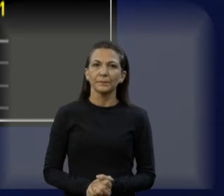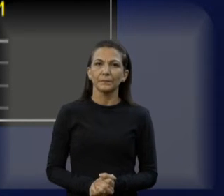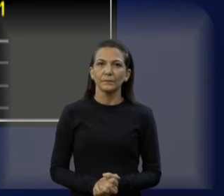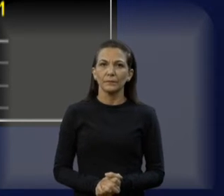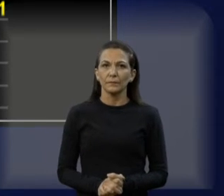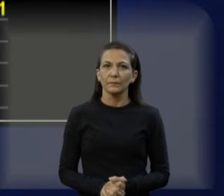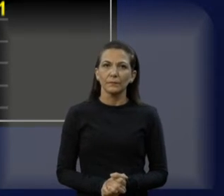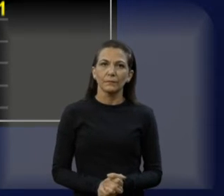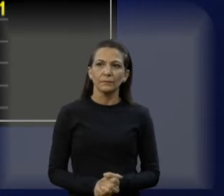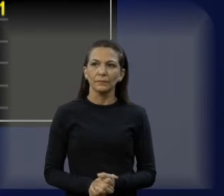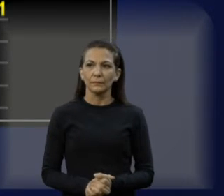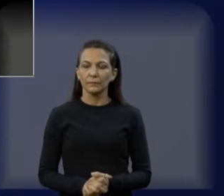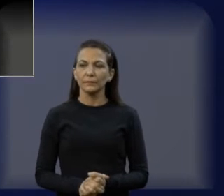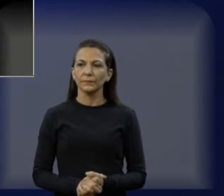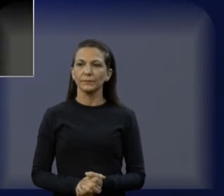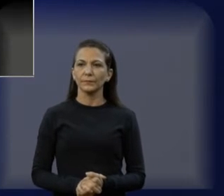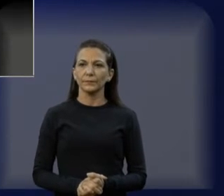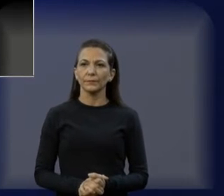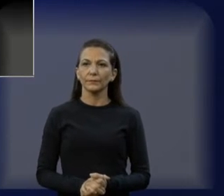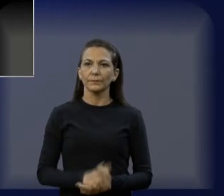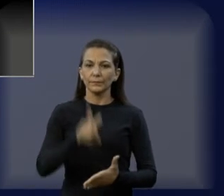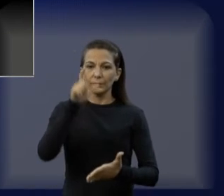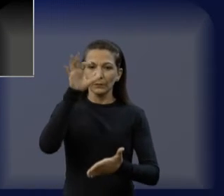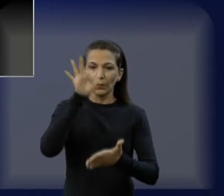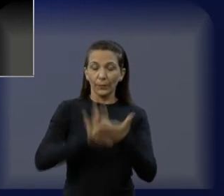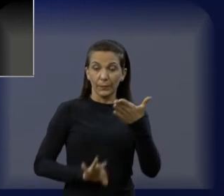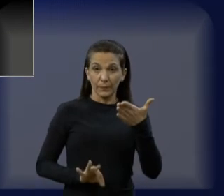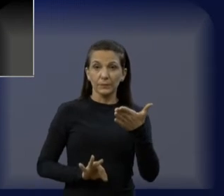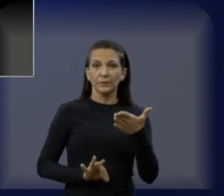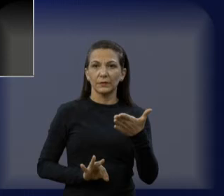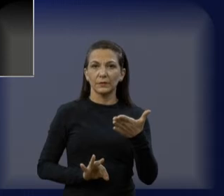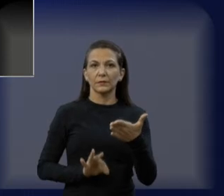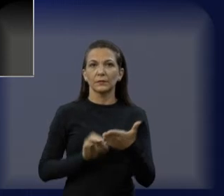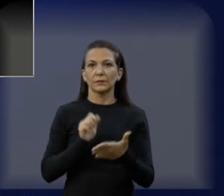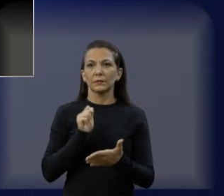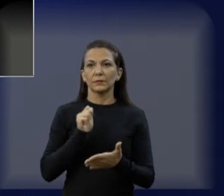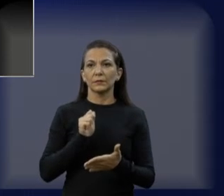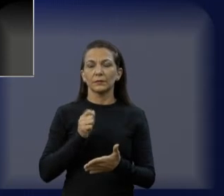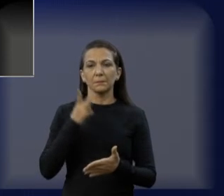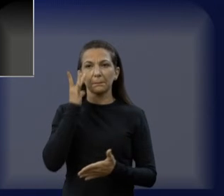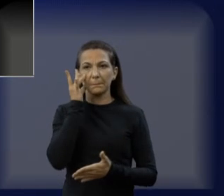e vamos por favor já está presença 8